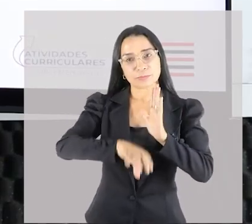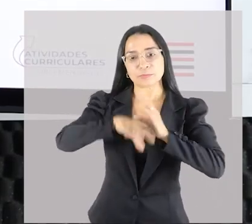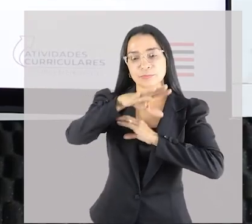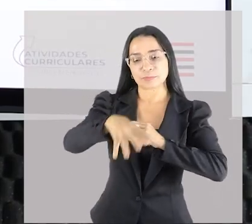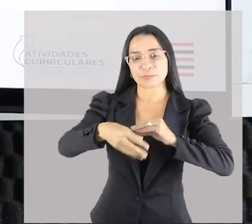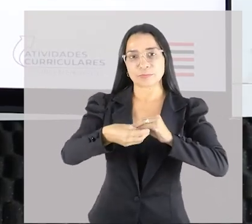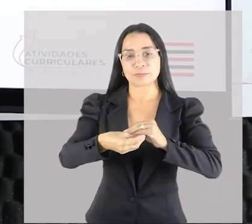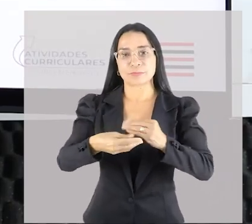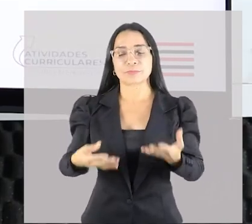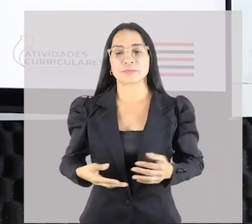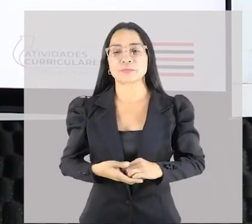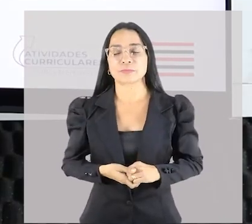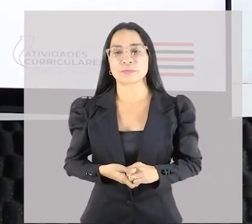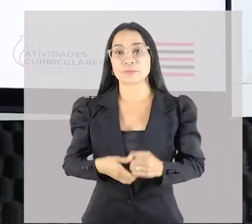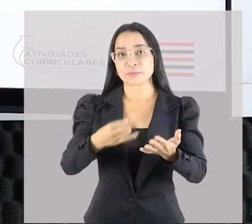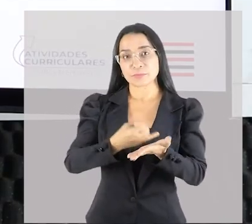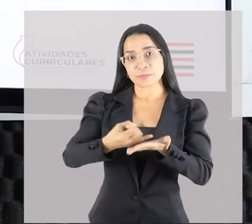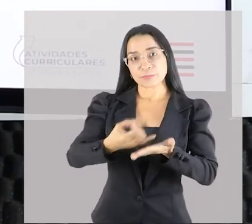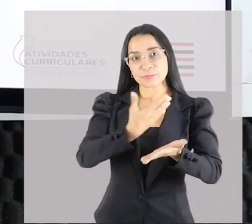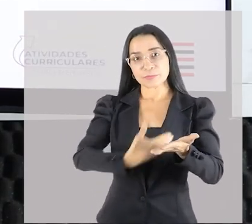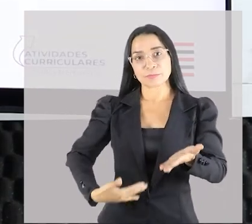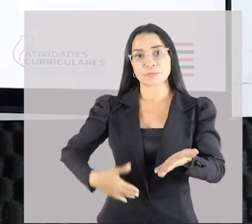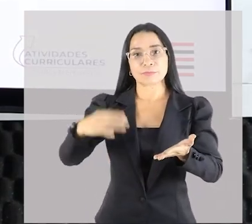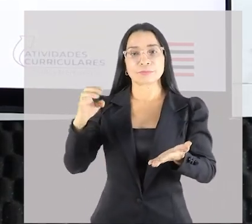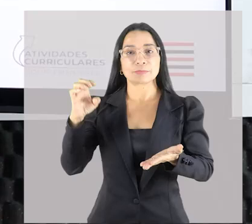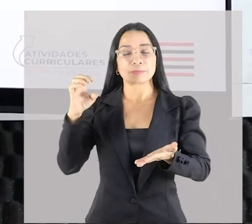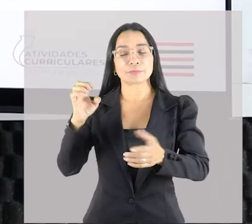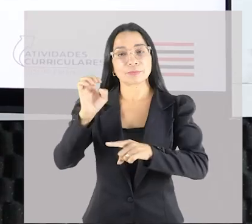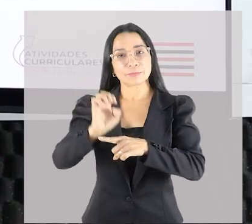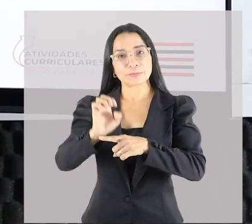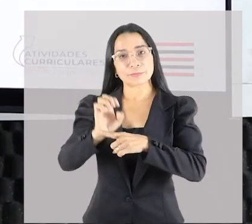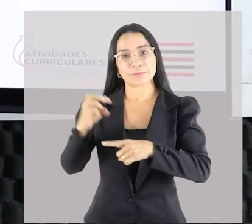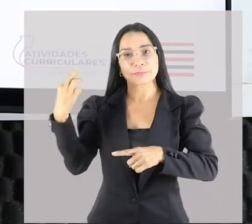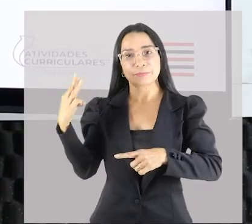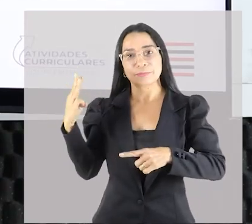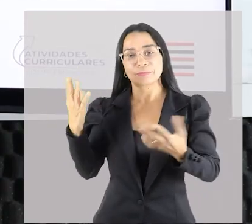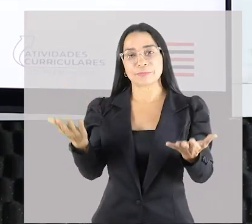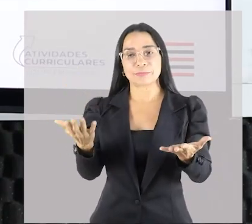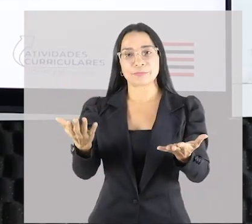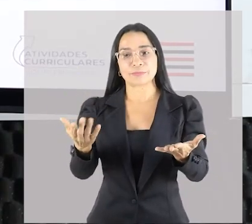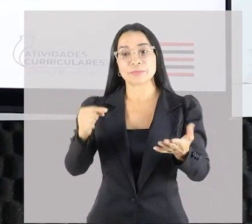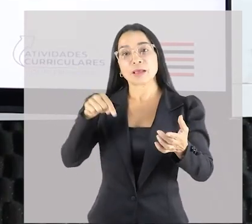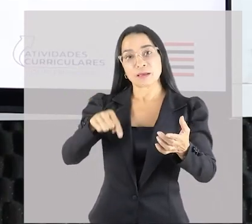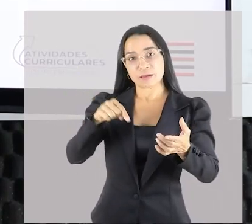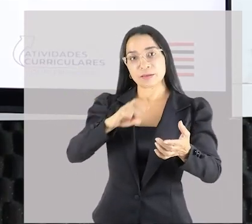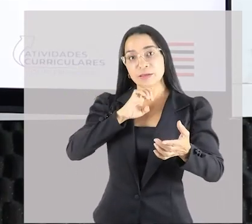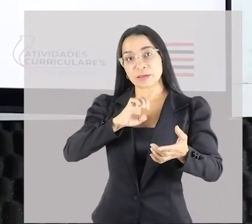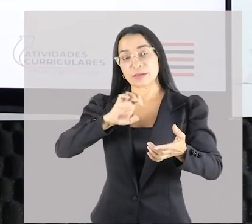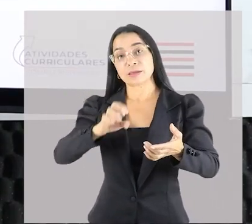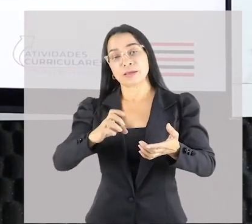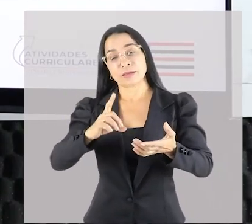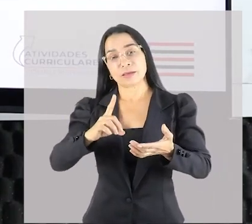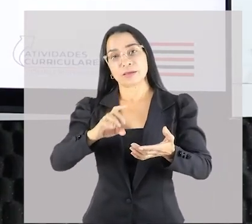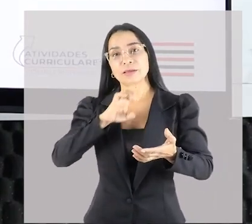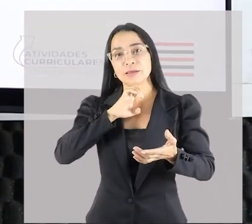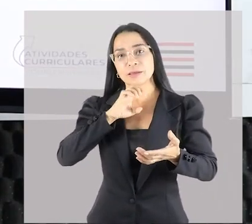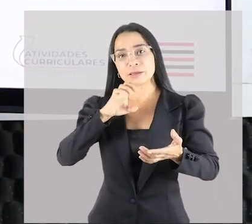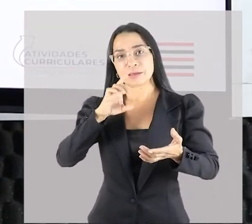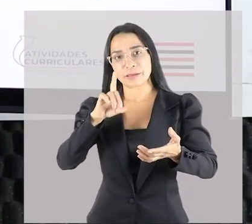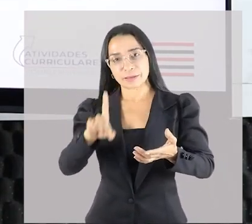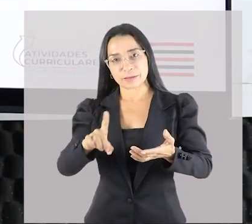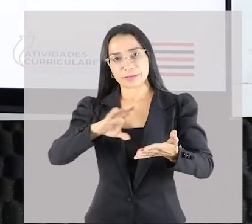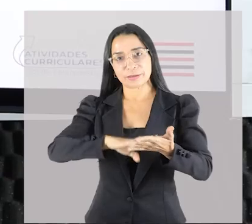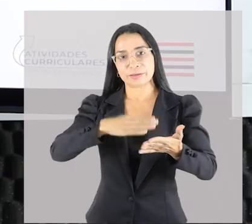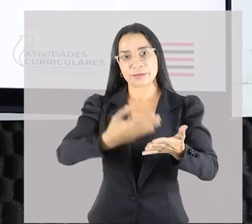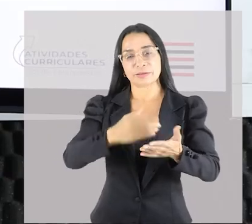curriculares complementares. Uma iniciativa do Governo do Estado do Maranhão. Aqui no canto do seu vídeo está a intérprete de Libras,